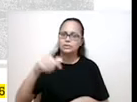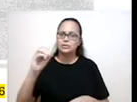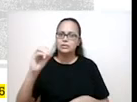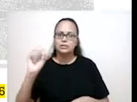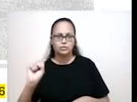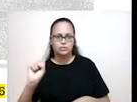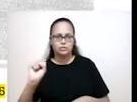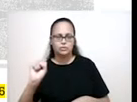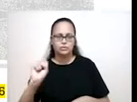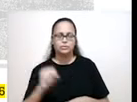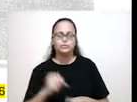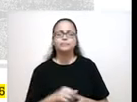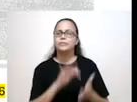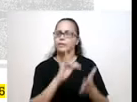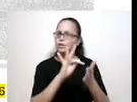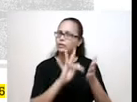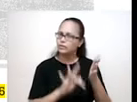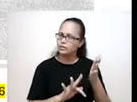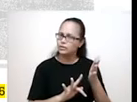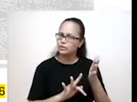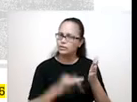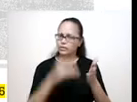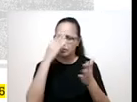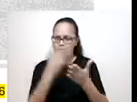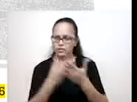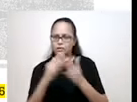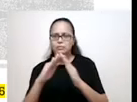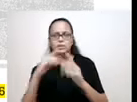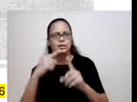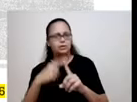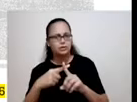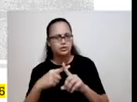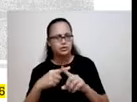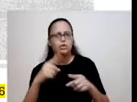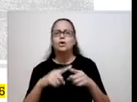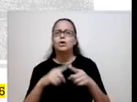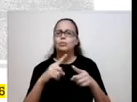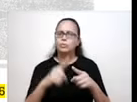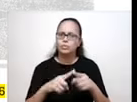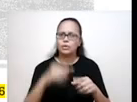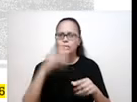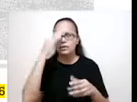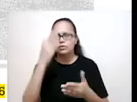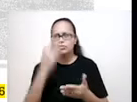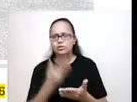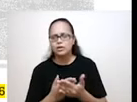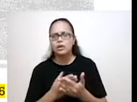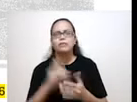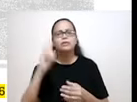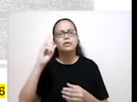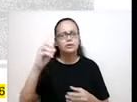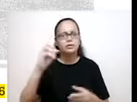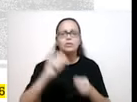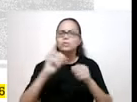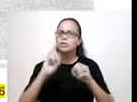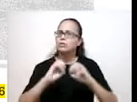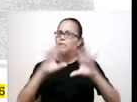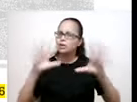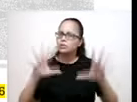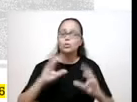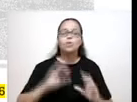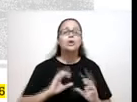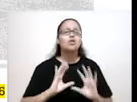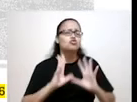ok? A teoria do Ptolomeu era defendida pela Igreja porque concordava com a concepção de que Deus era o criador de todas